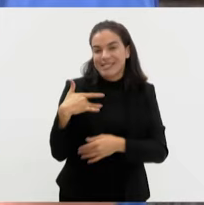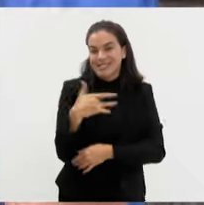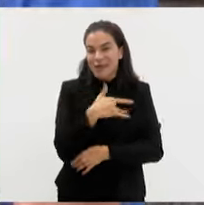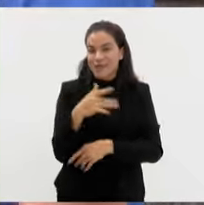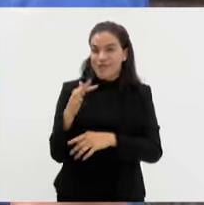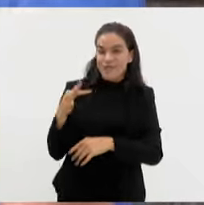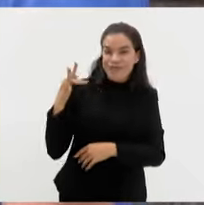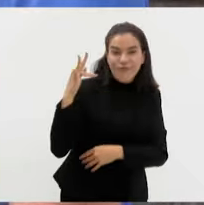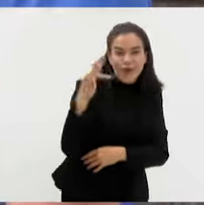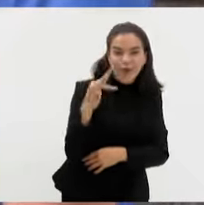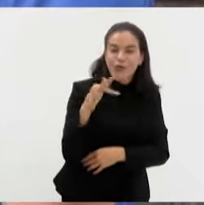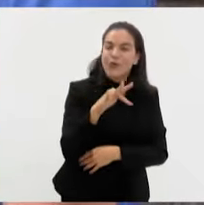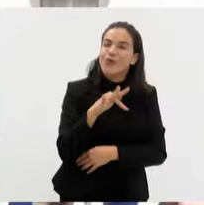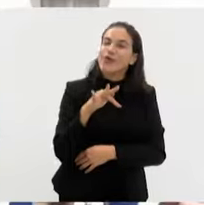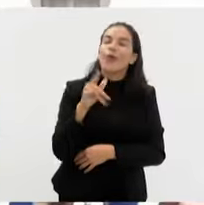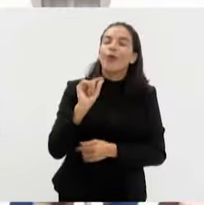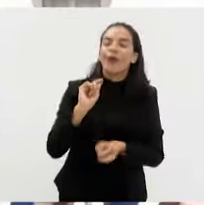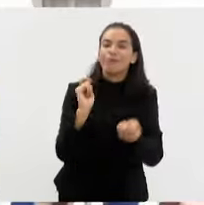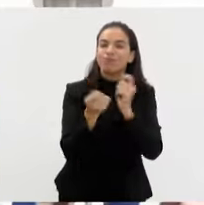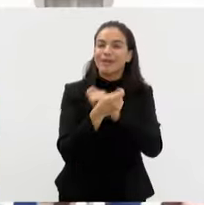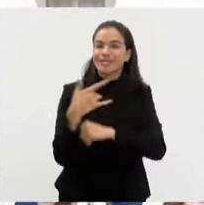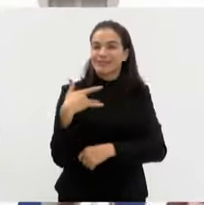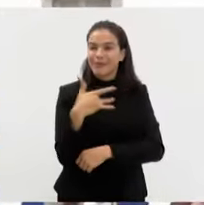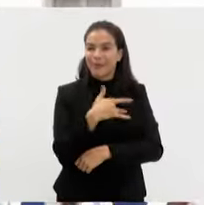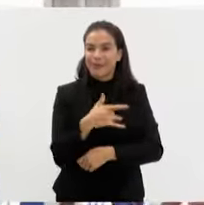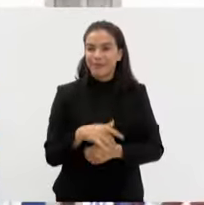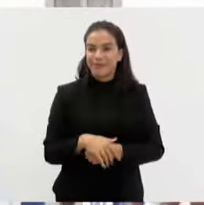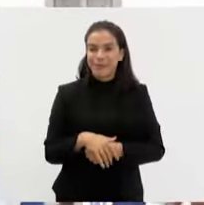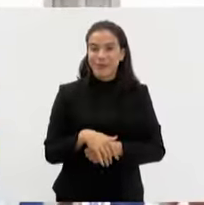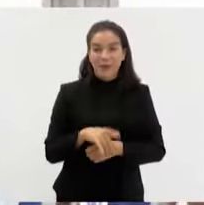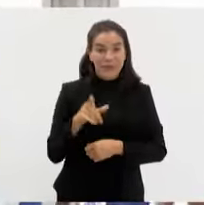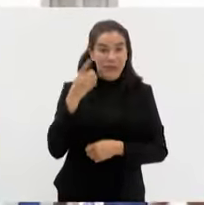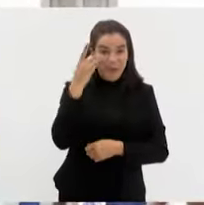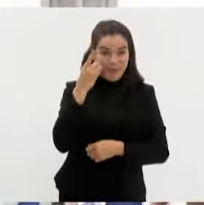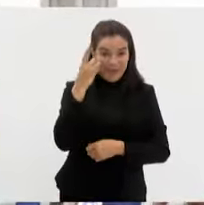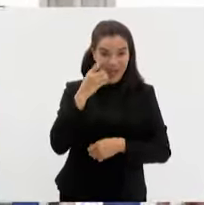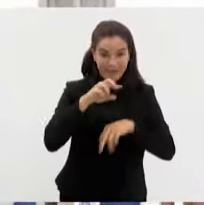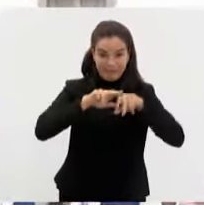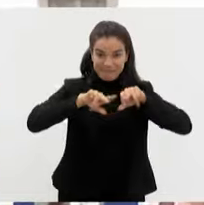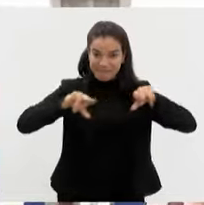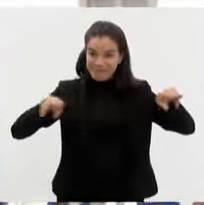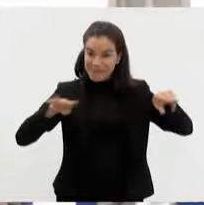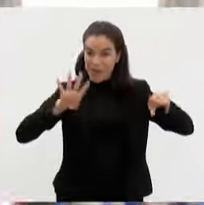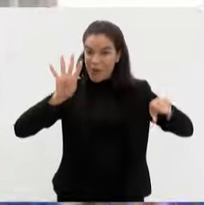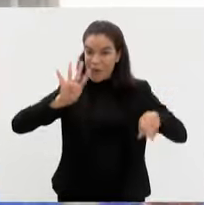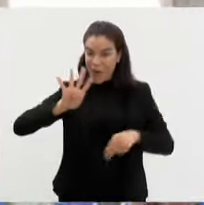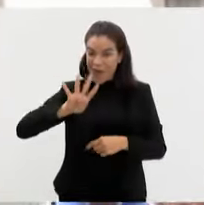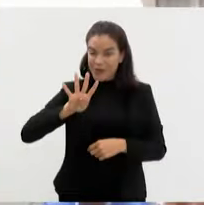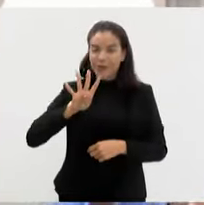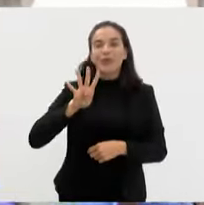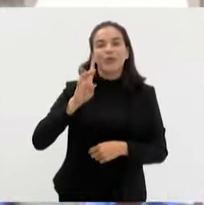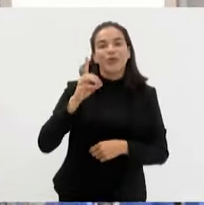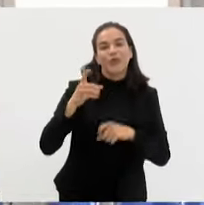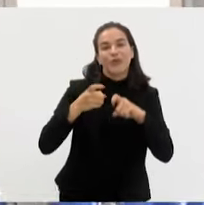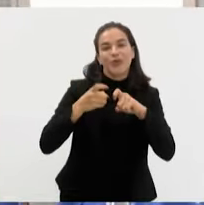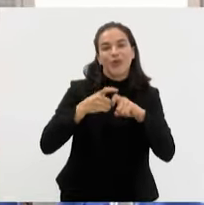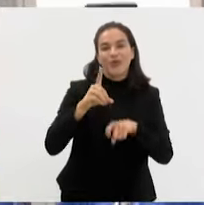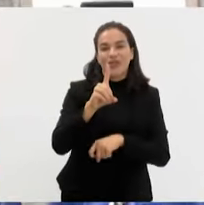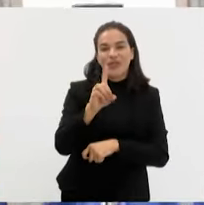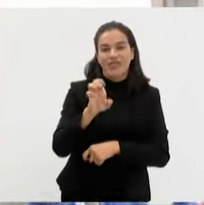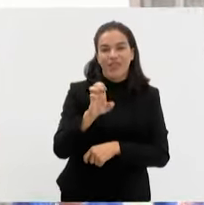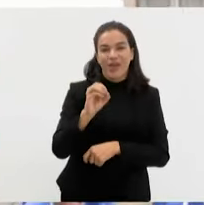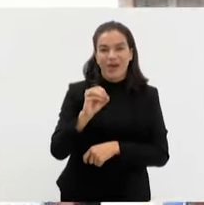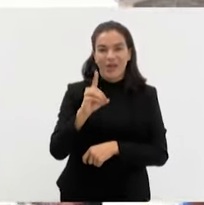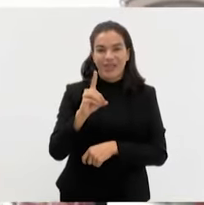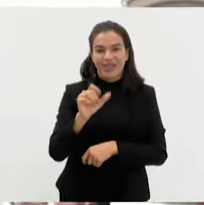no futuro serem crianças saudáveis, né? No pódio dos parlamentares, o quarto lugar ficou com o deputado doutor Deodalto, que é